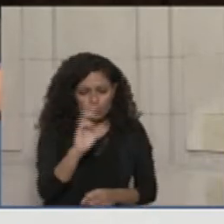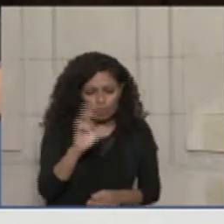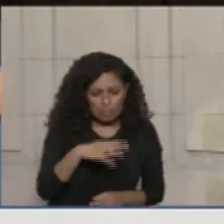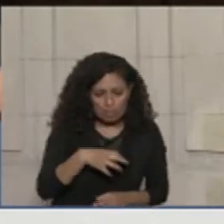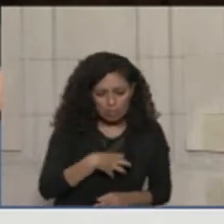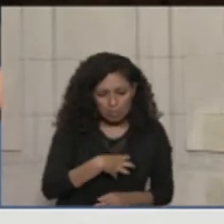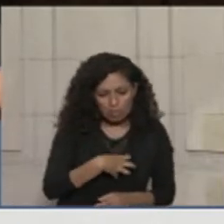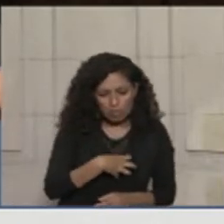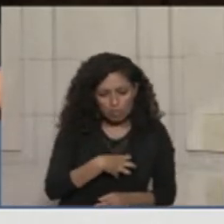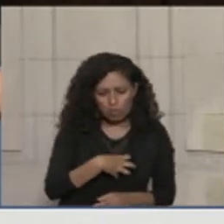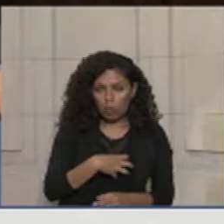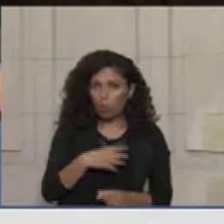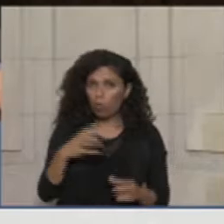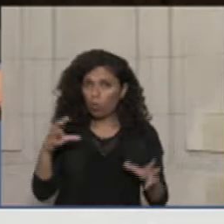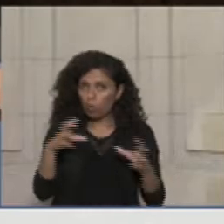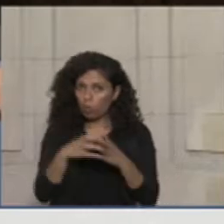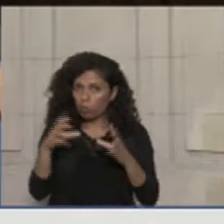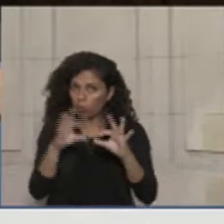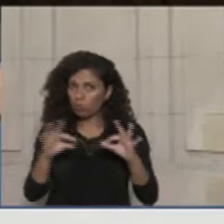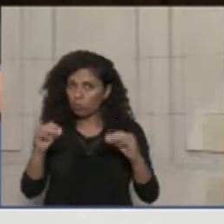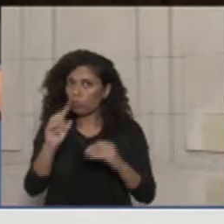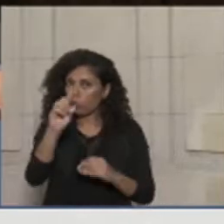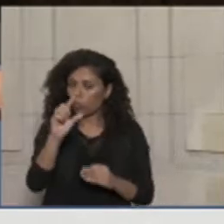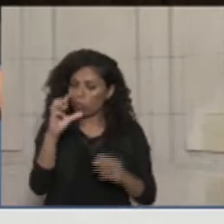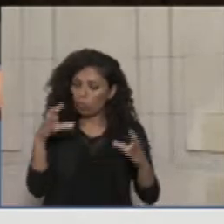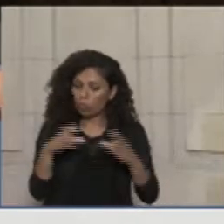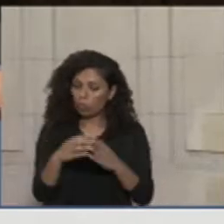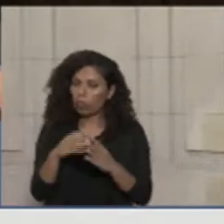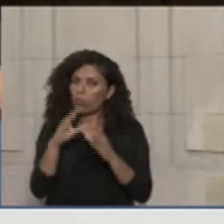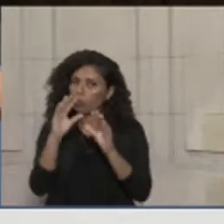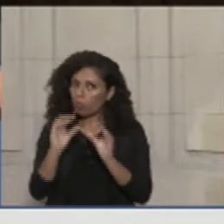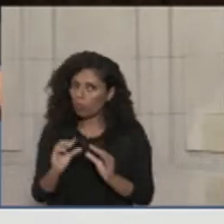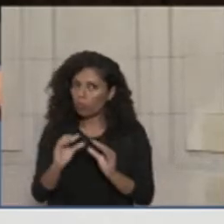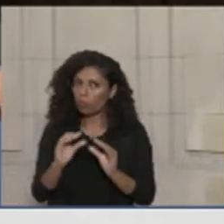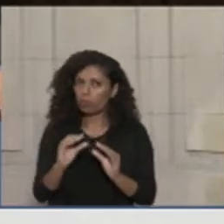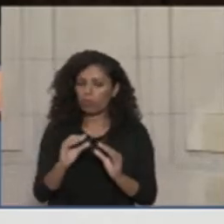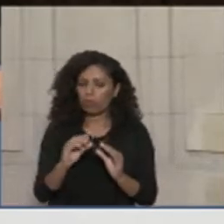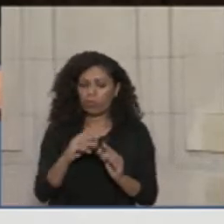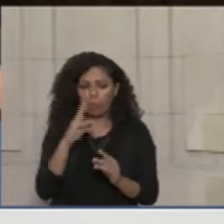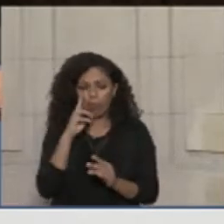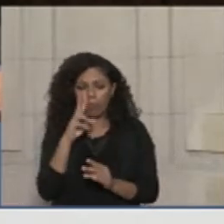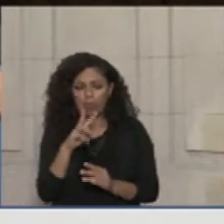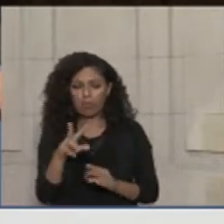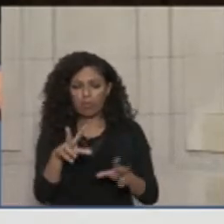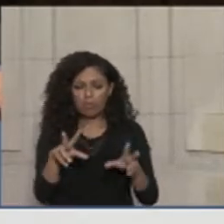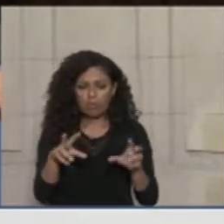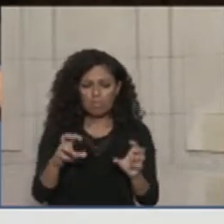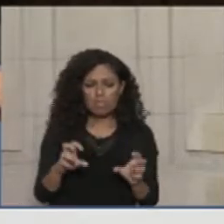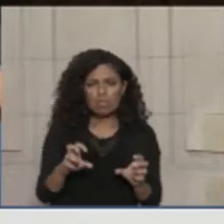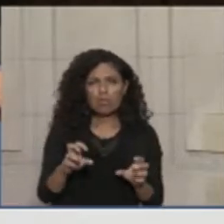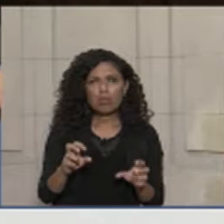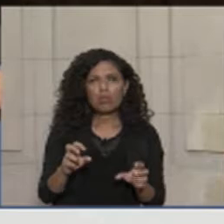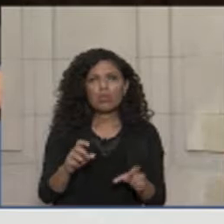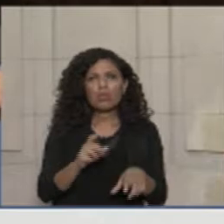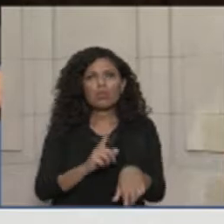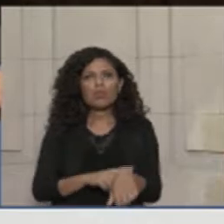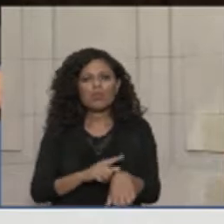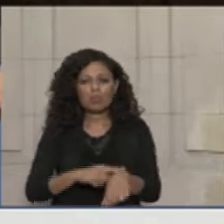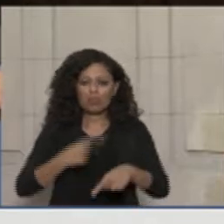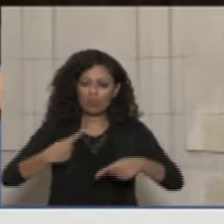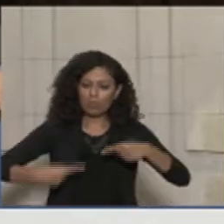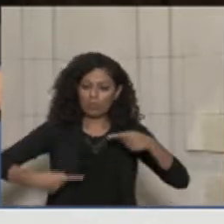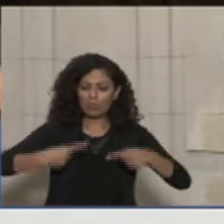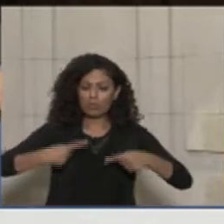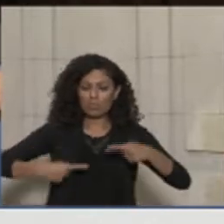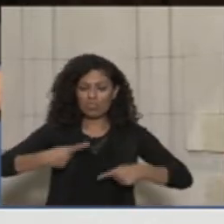parte dela, a verificar que nós vivíamos um período de uma ditadura